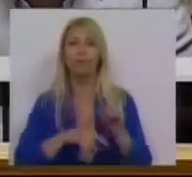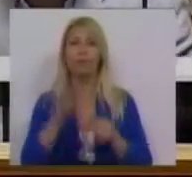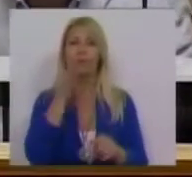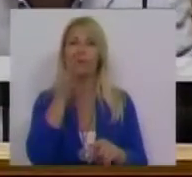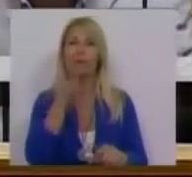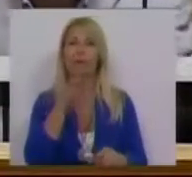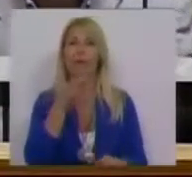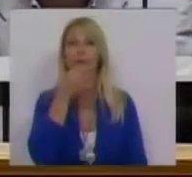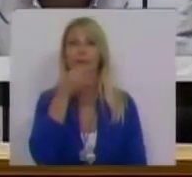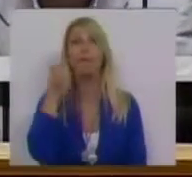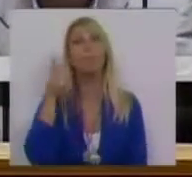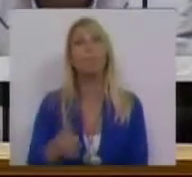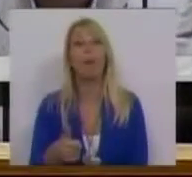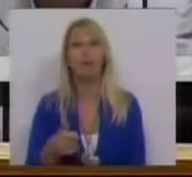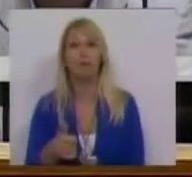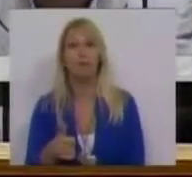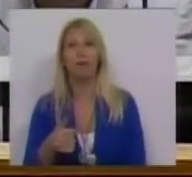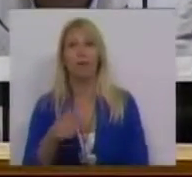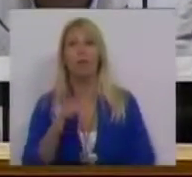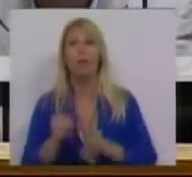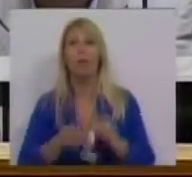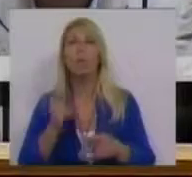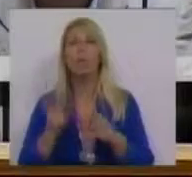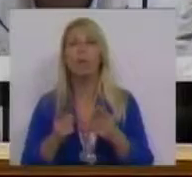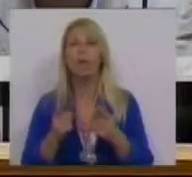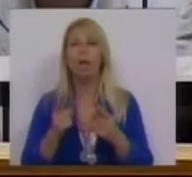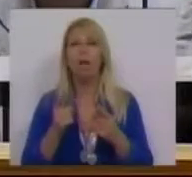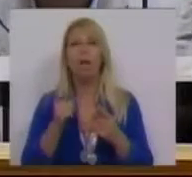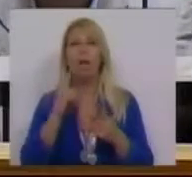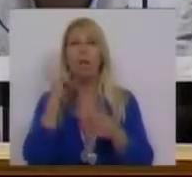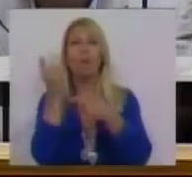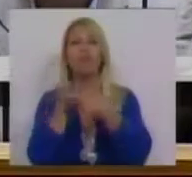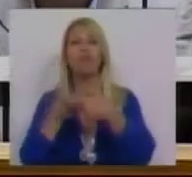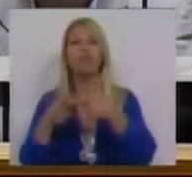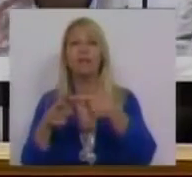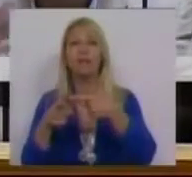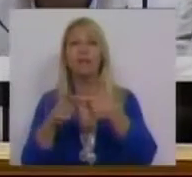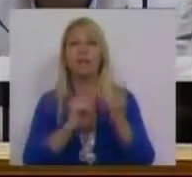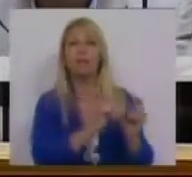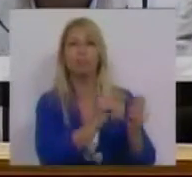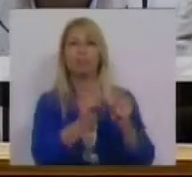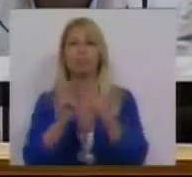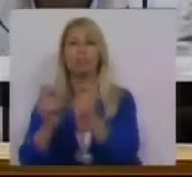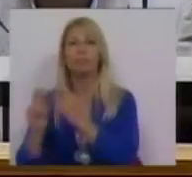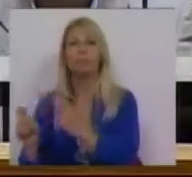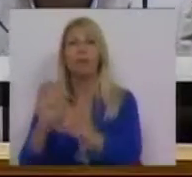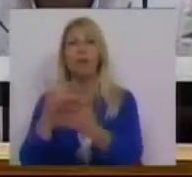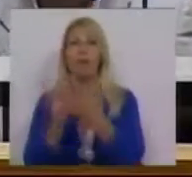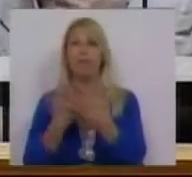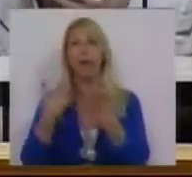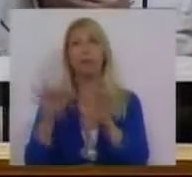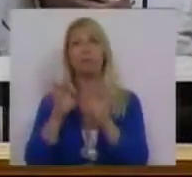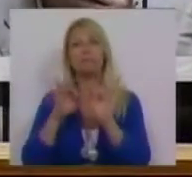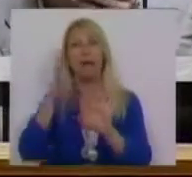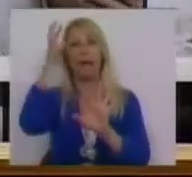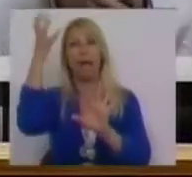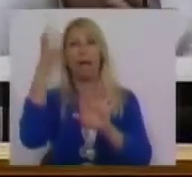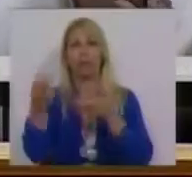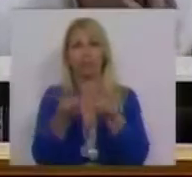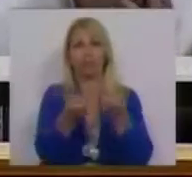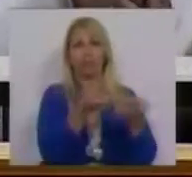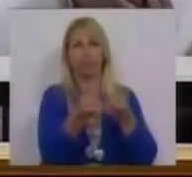e bem naquilo que é o dividir para reinar deste Governo no que à contratação